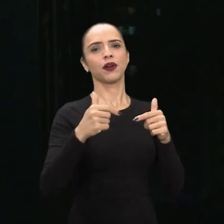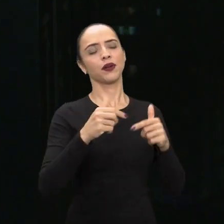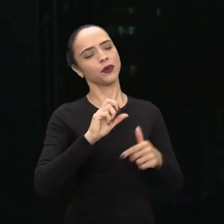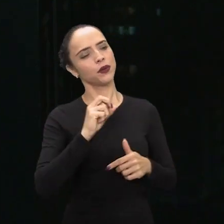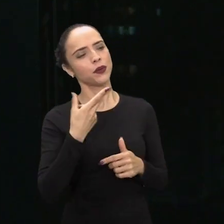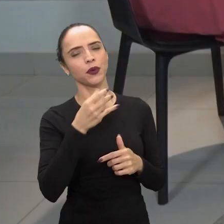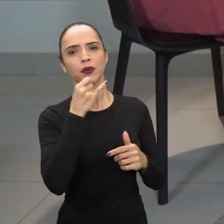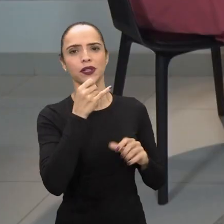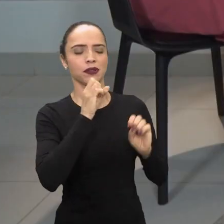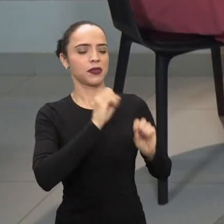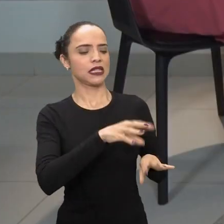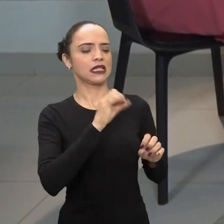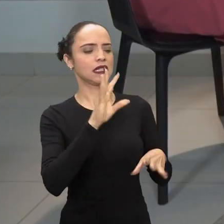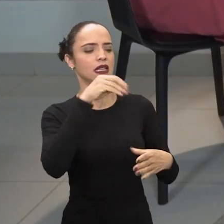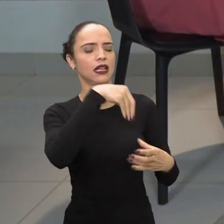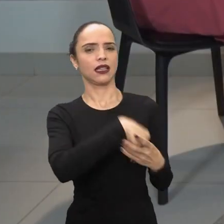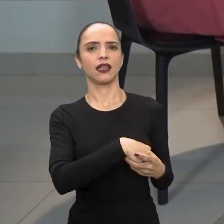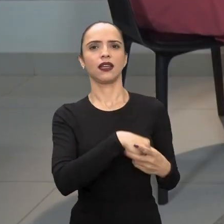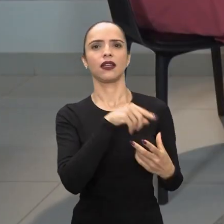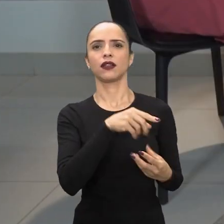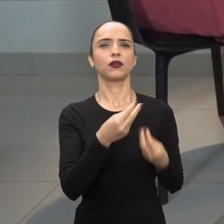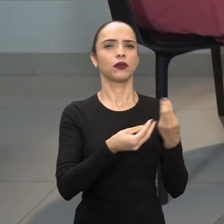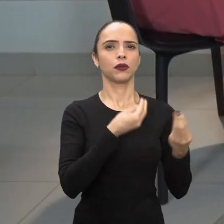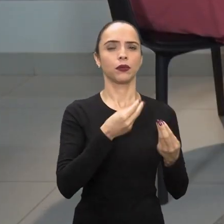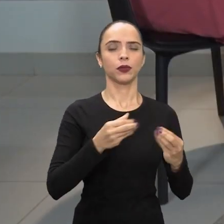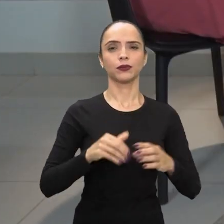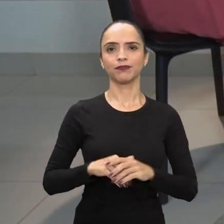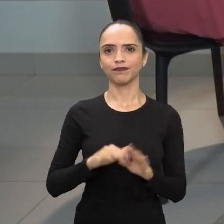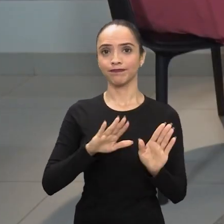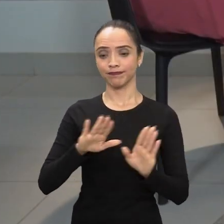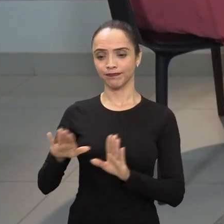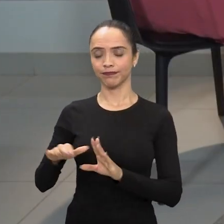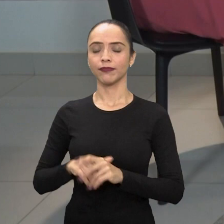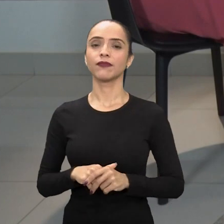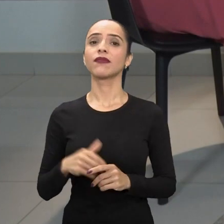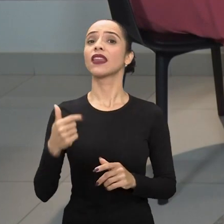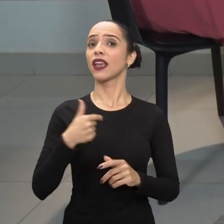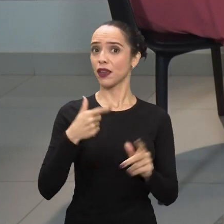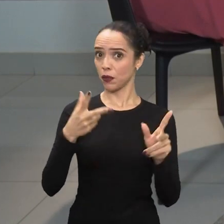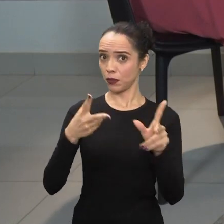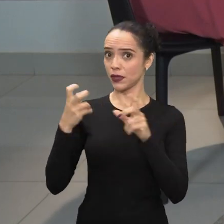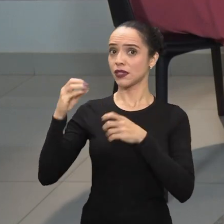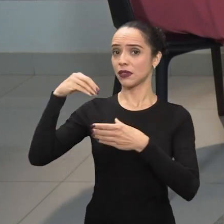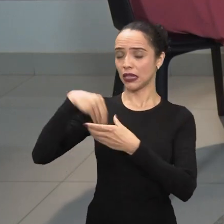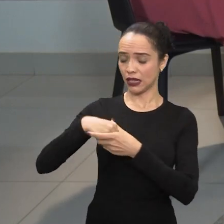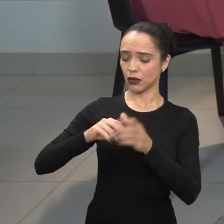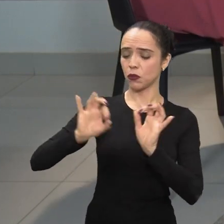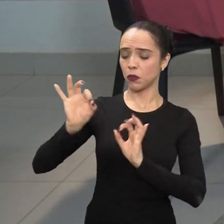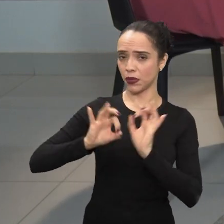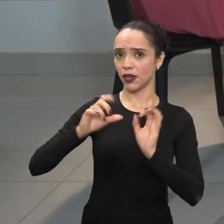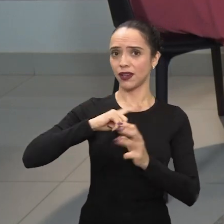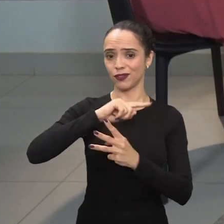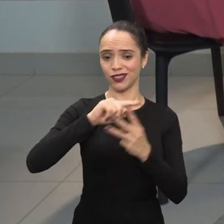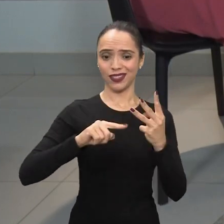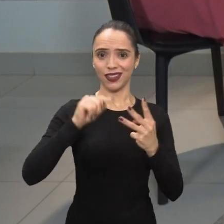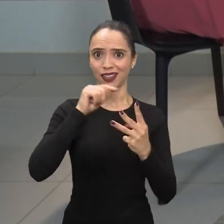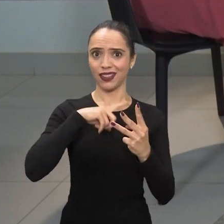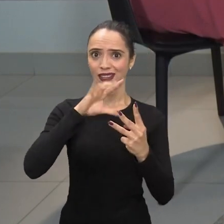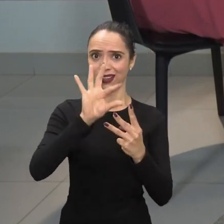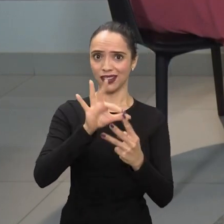de ensinamento ali dentro do observei isso num plano especificamente eu acho